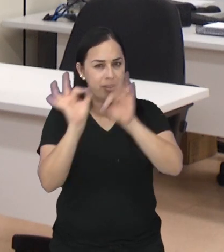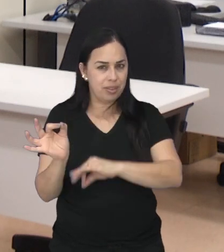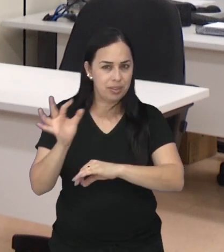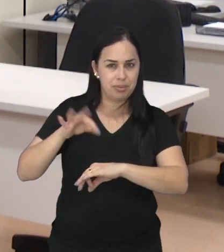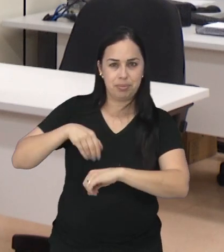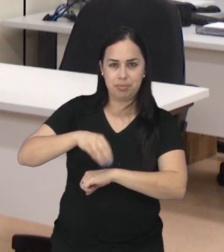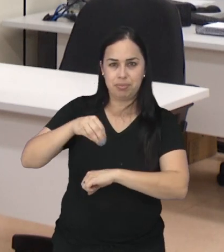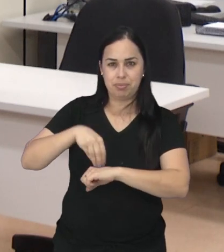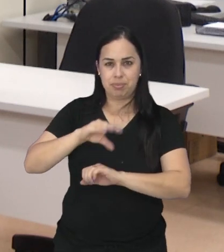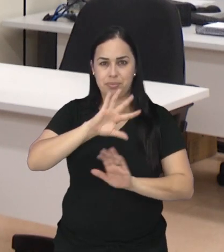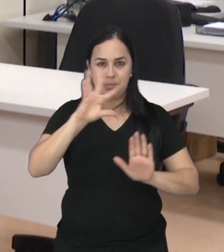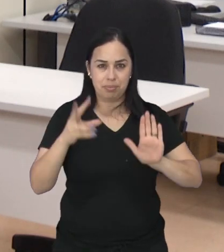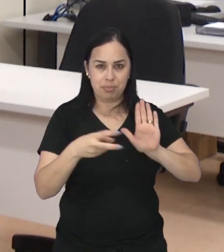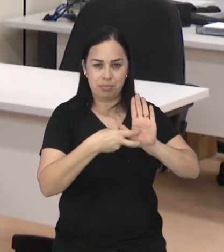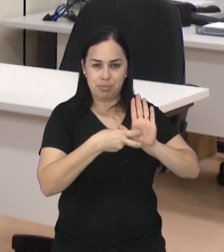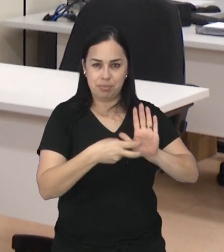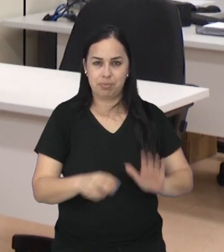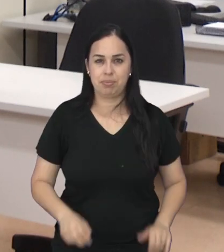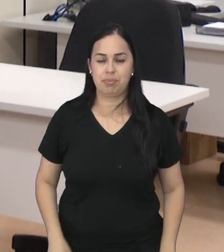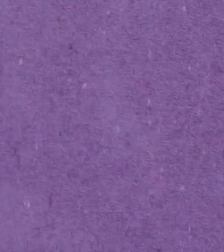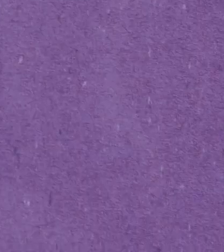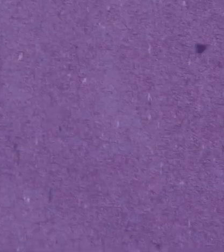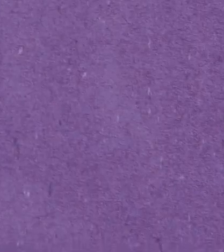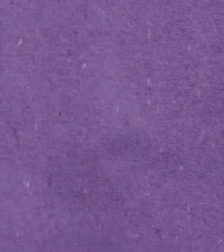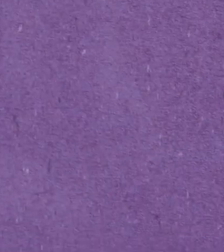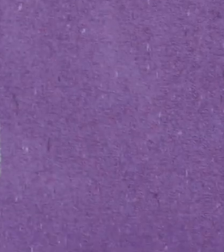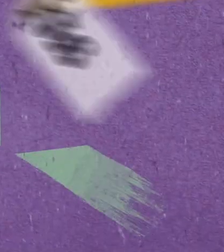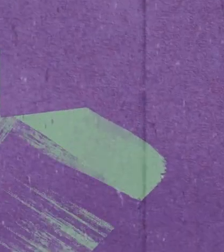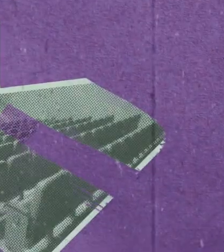aí as dicas na nossa agenda cultural.